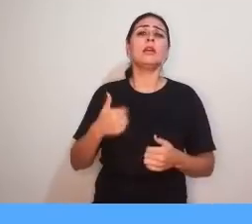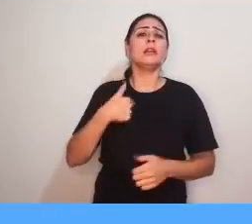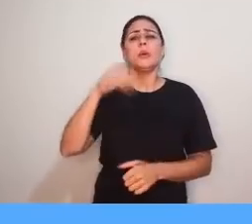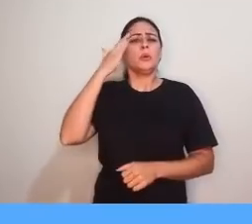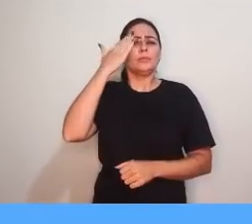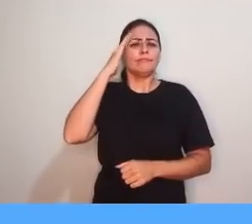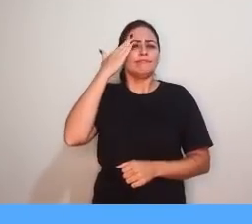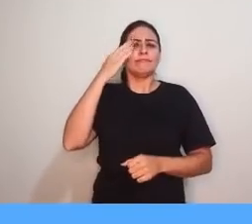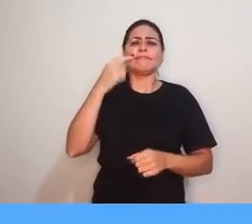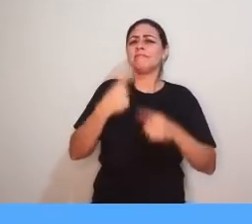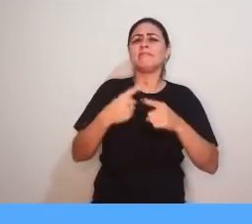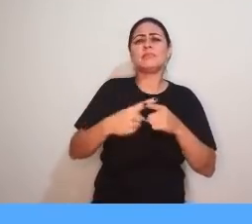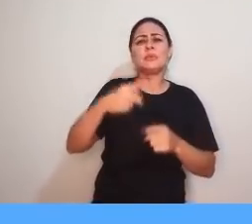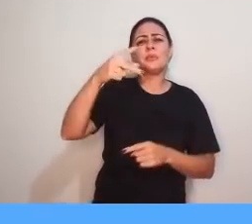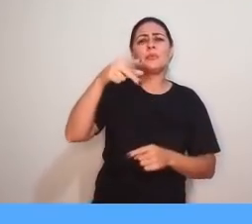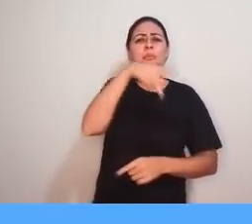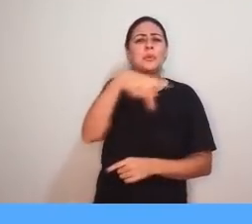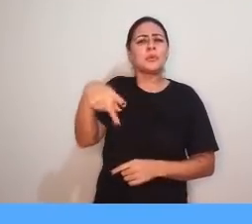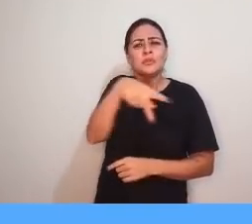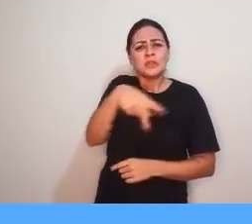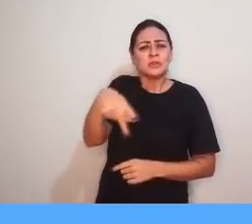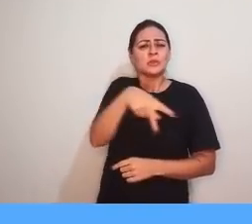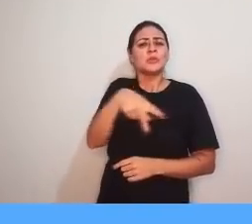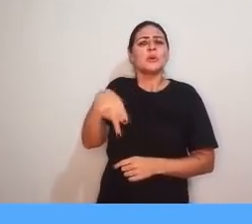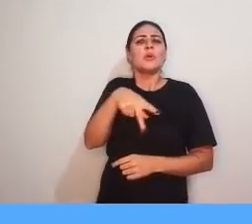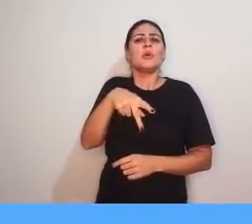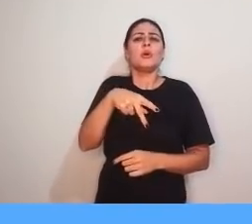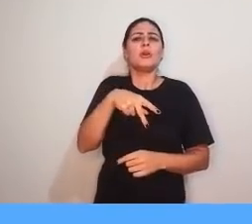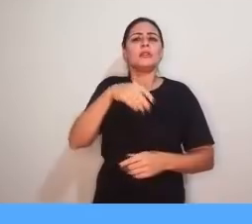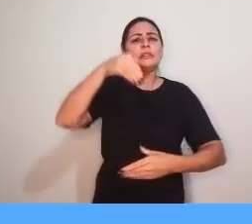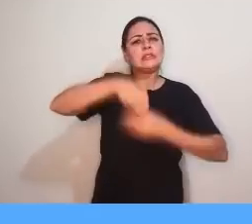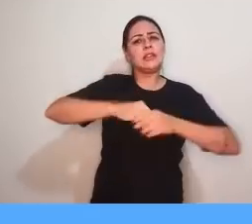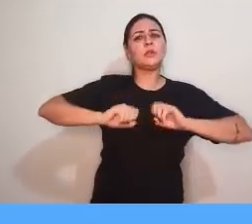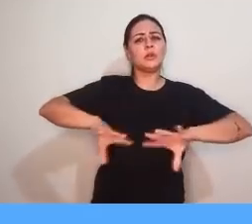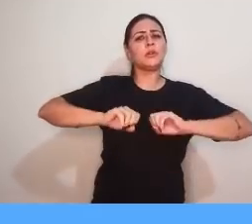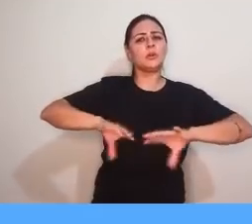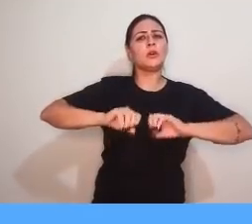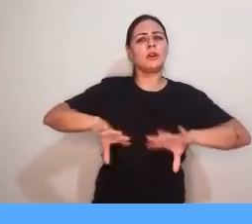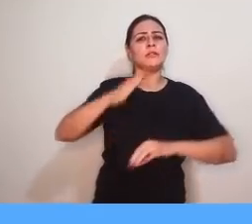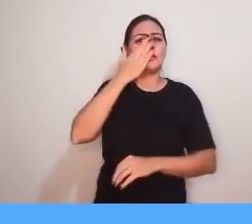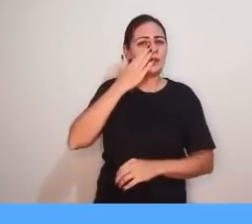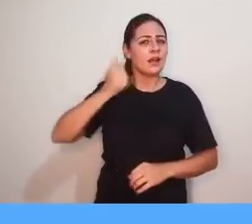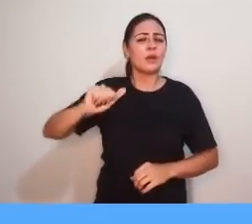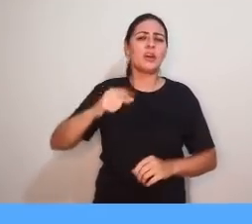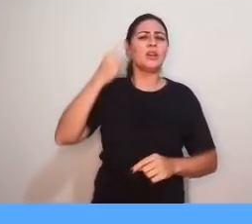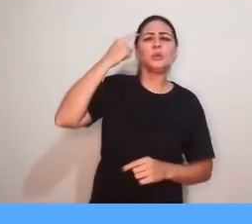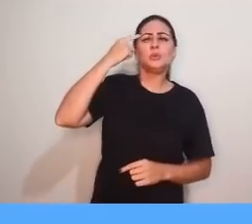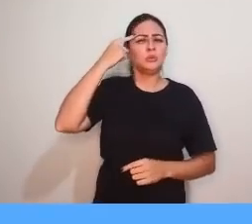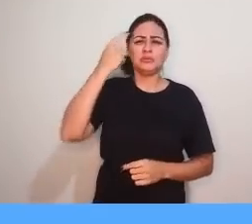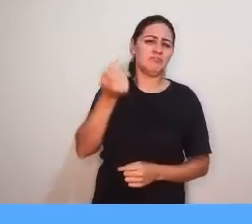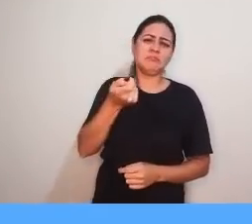e dos trabalhadores de educação em geral do município de Araucária dúvidas sobre isso. Então,